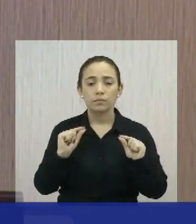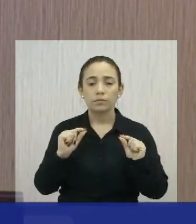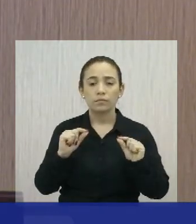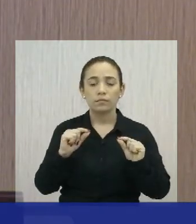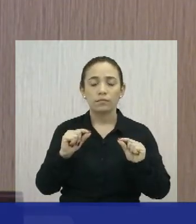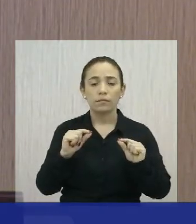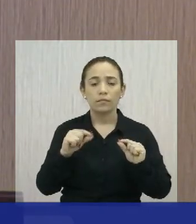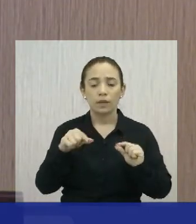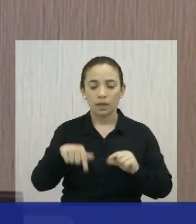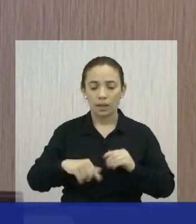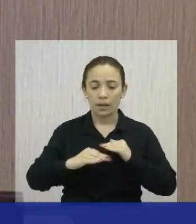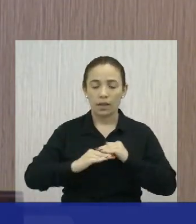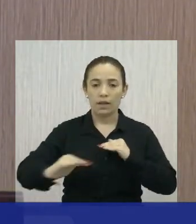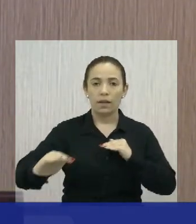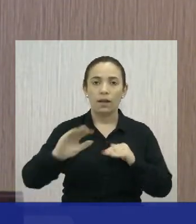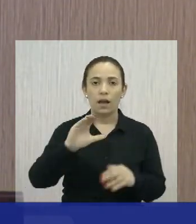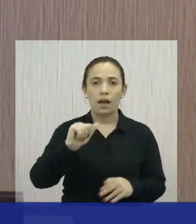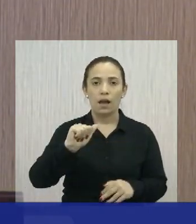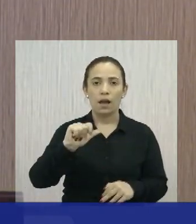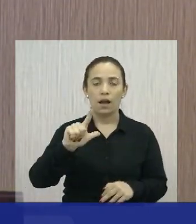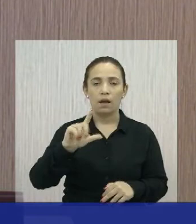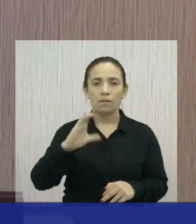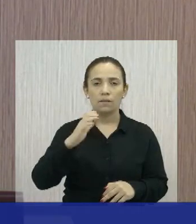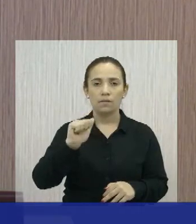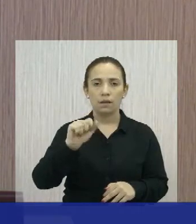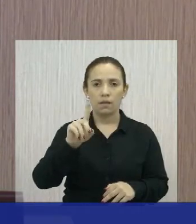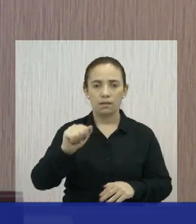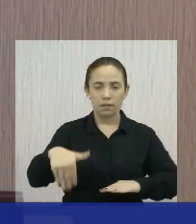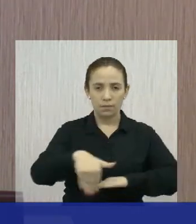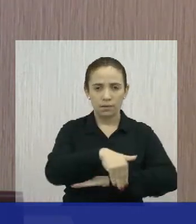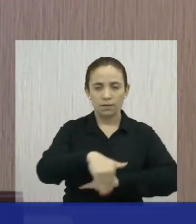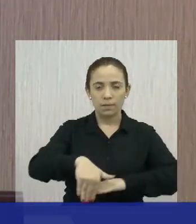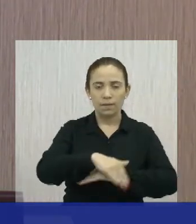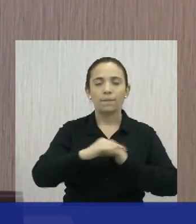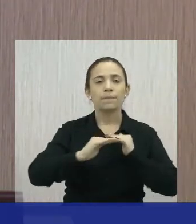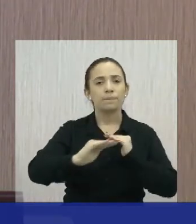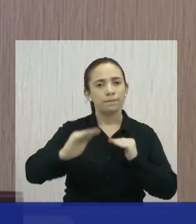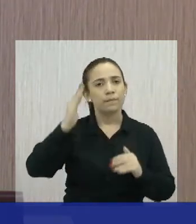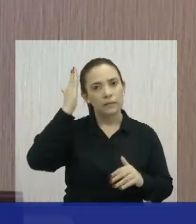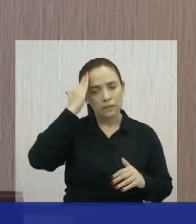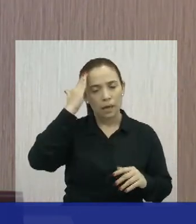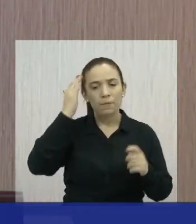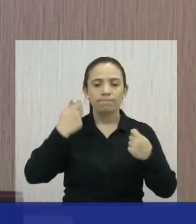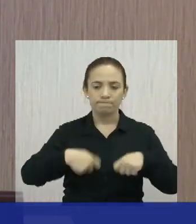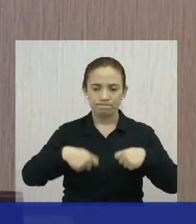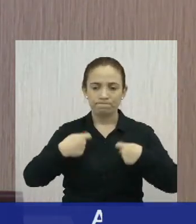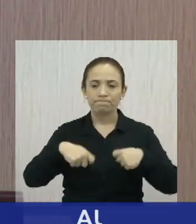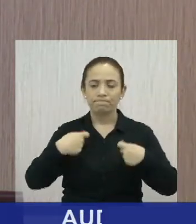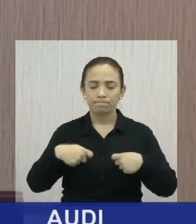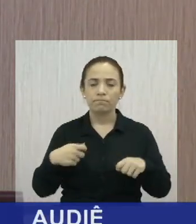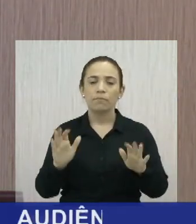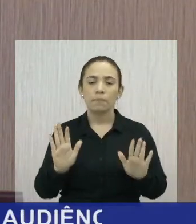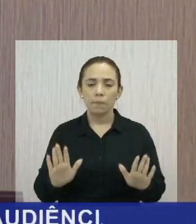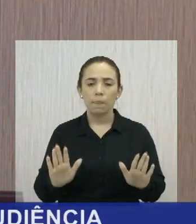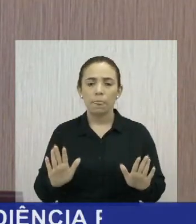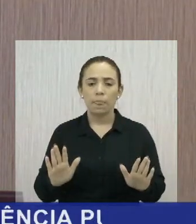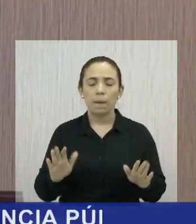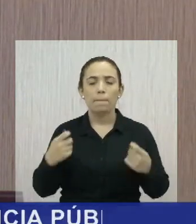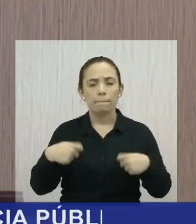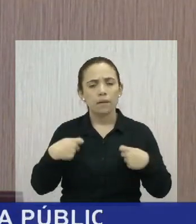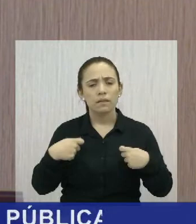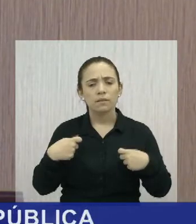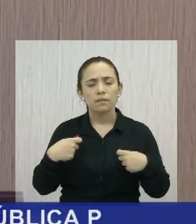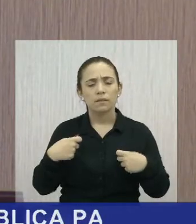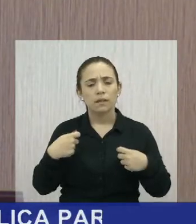das calçadas. A regulamentação das calçadas. Entendemos que é uma necessidade, sim, né? Mas que haja uma